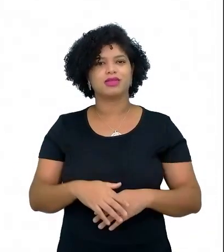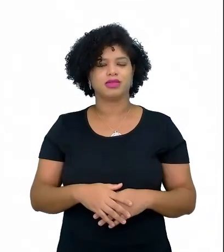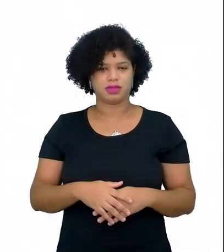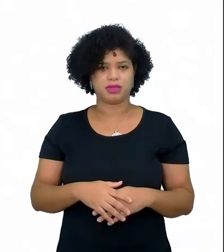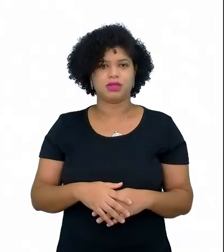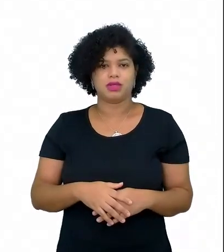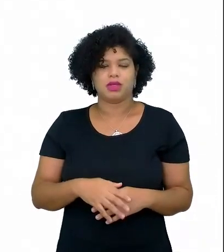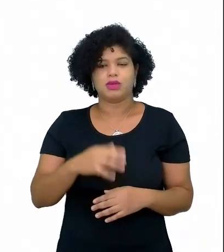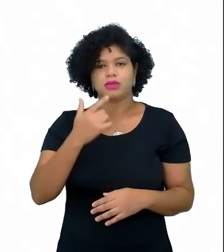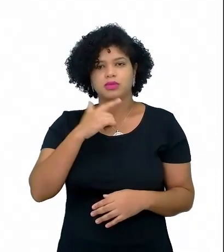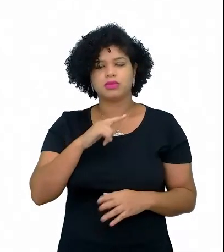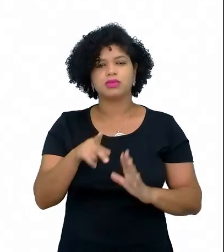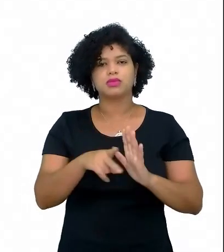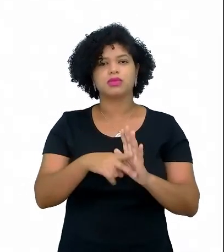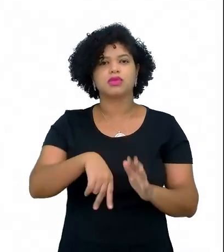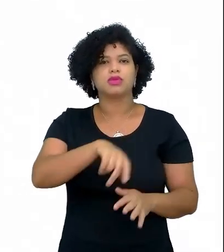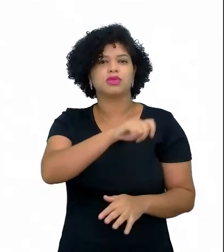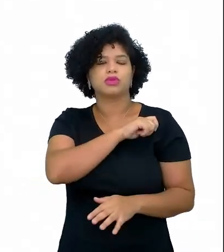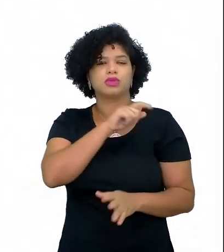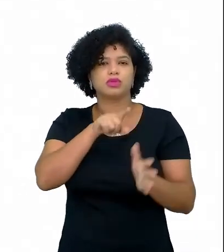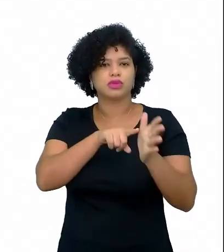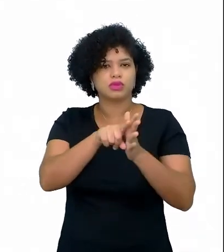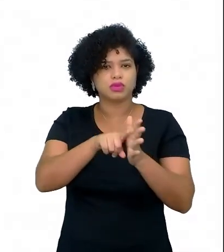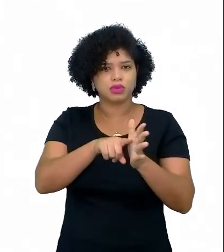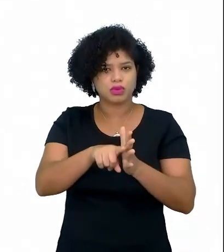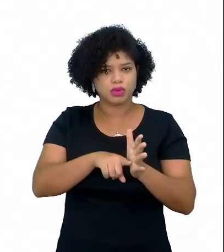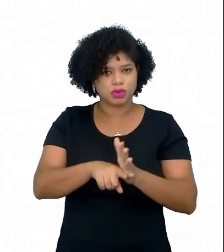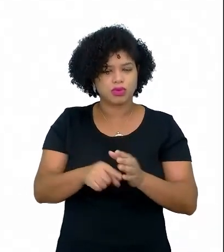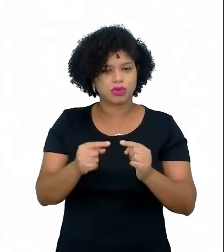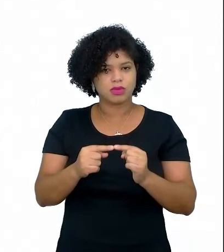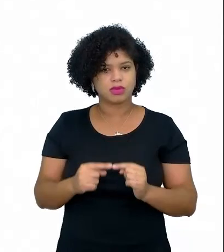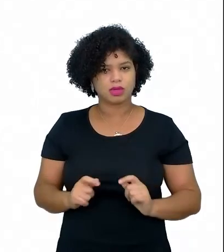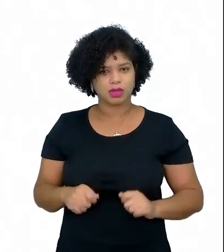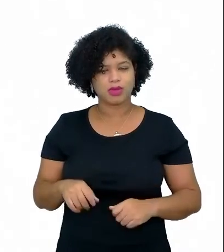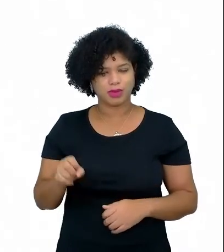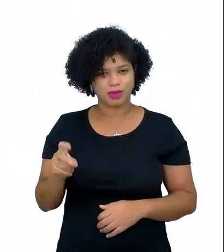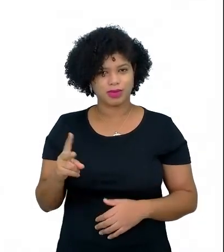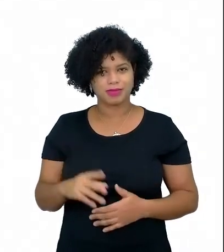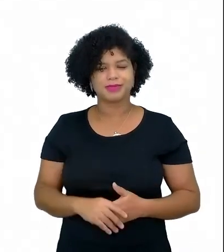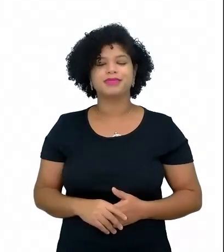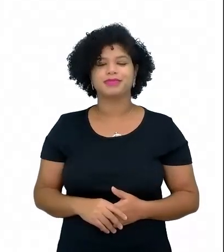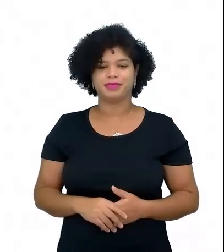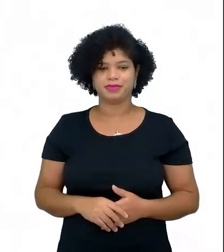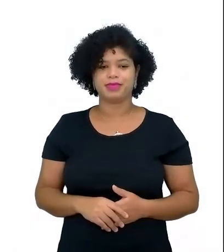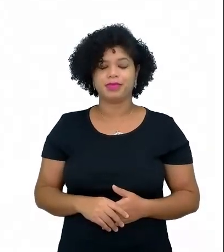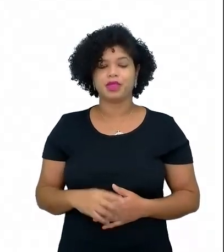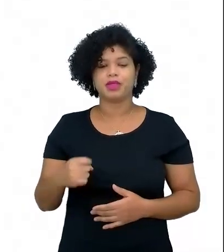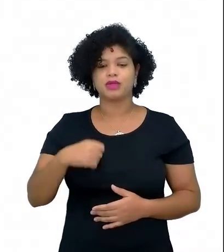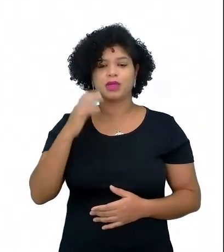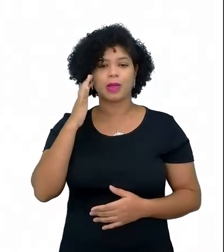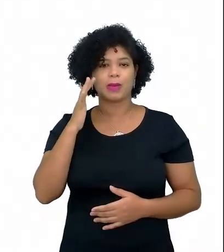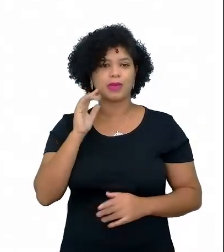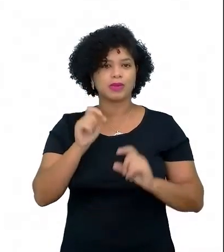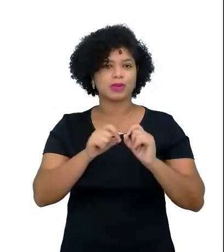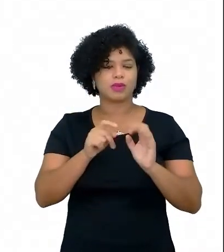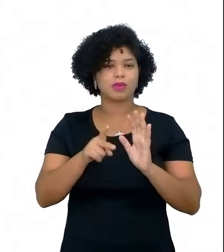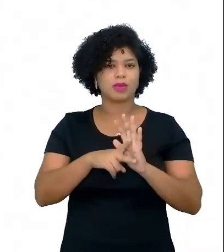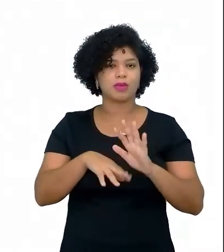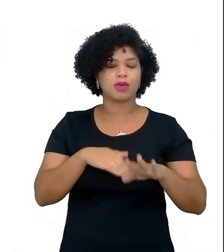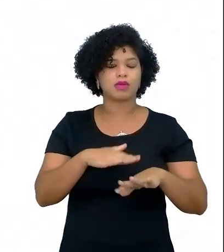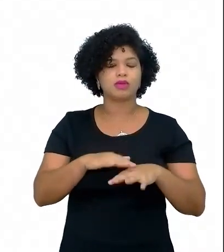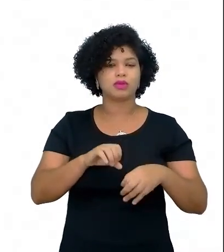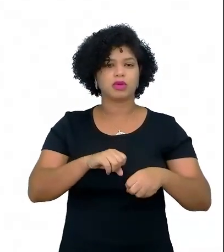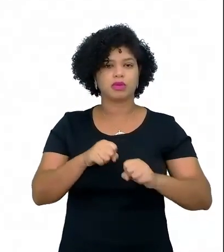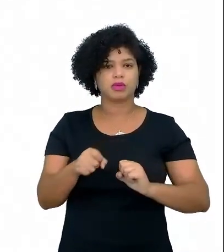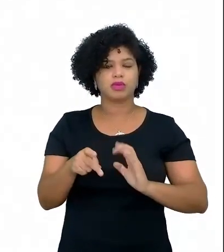pouco mais com esse aluno para poder investigar, para poder dar conta disso. Bom, e a gente vai pensar sempre, quando a gente estiver trabalhando com a nossa formação